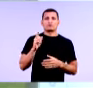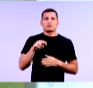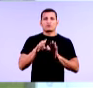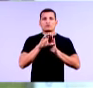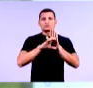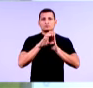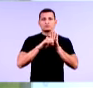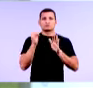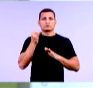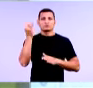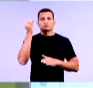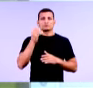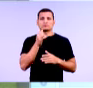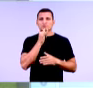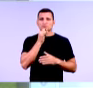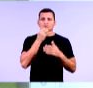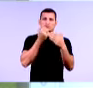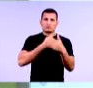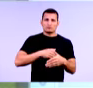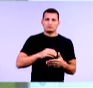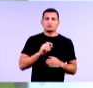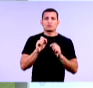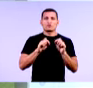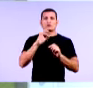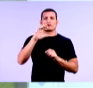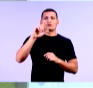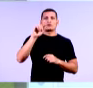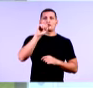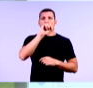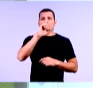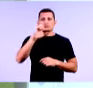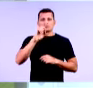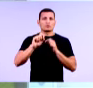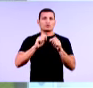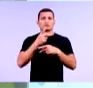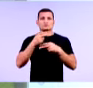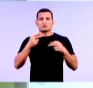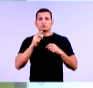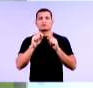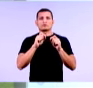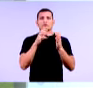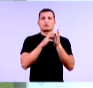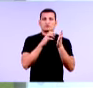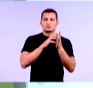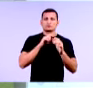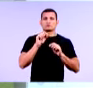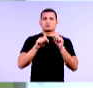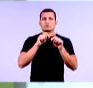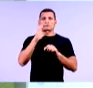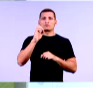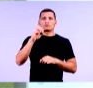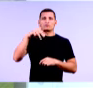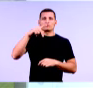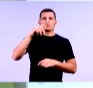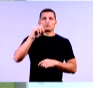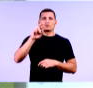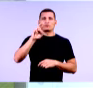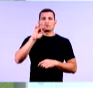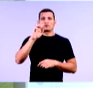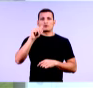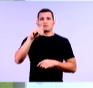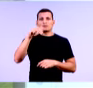por exemplo, uma prova, né? O que é classe, o que é objeto, o que são características, o que são comportamentos, o que é estado. Isso a gente tem que saber